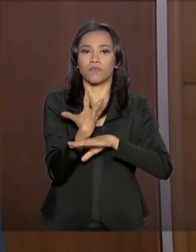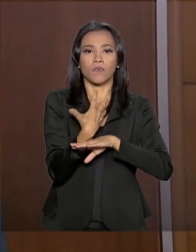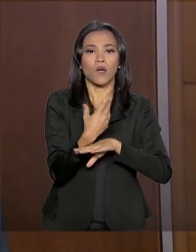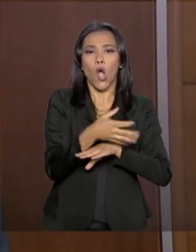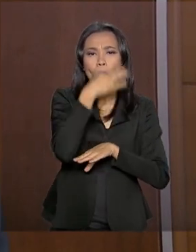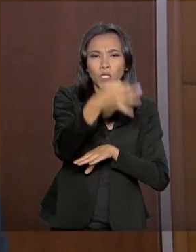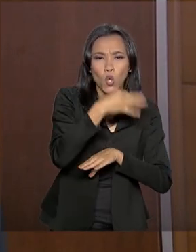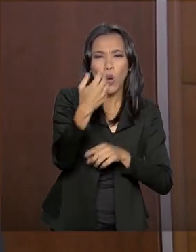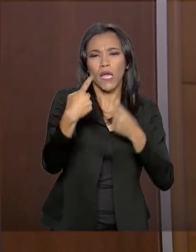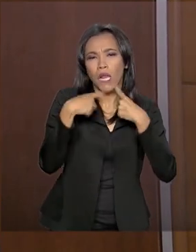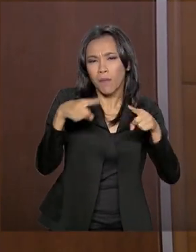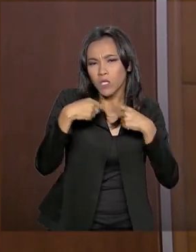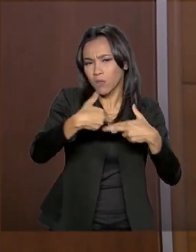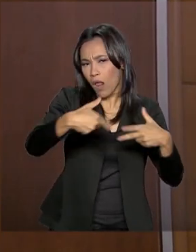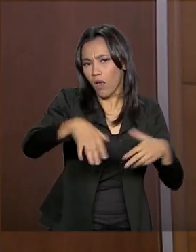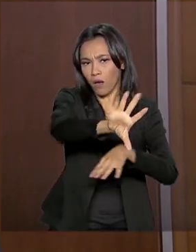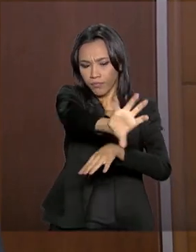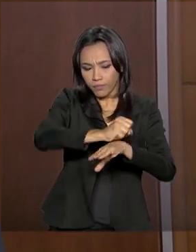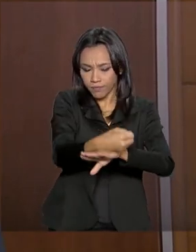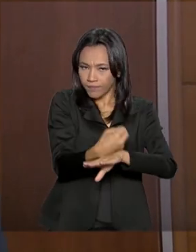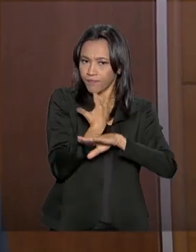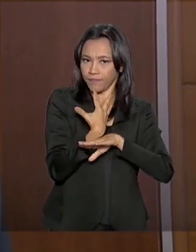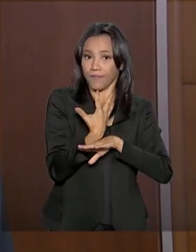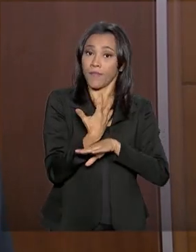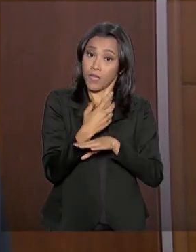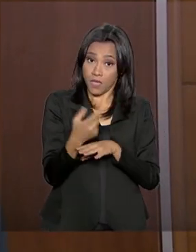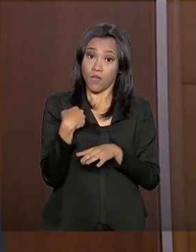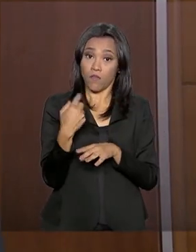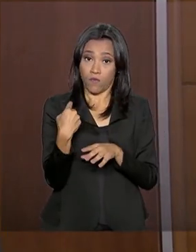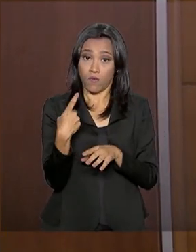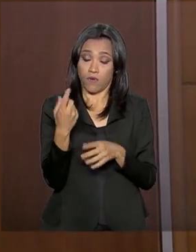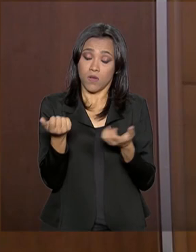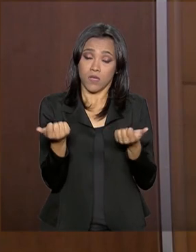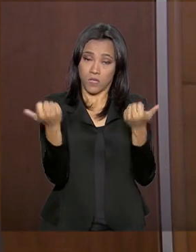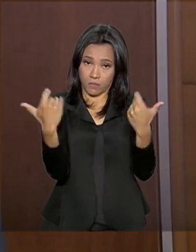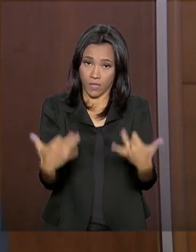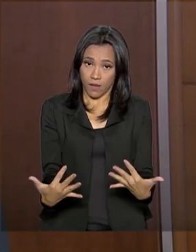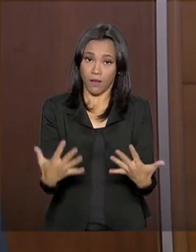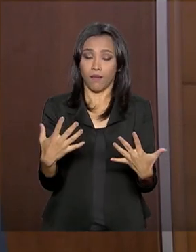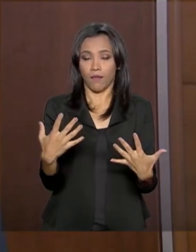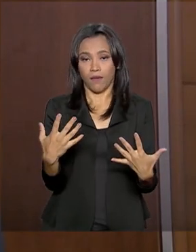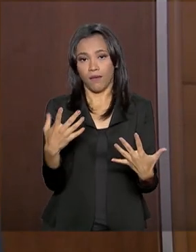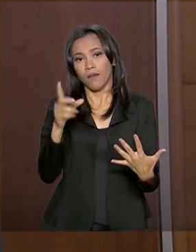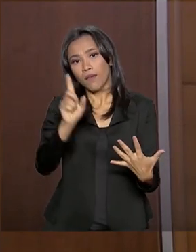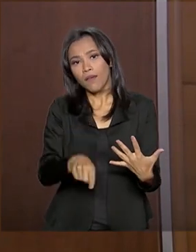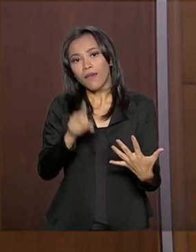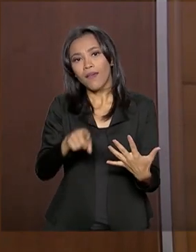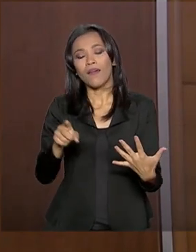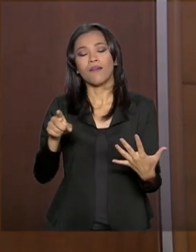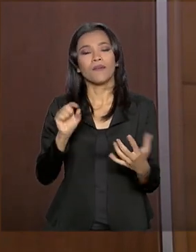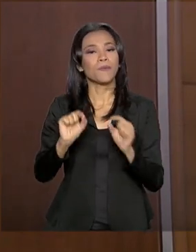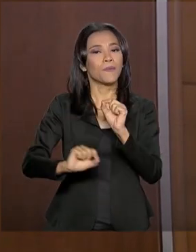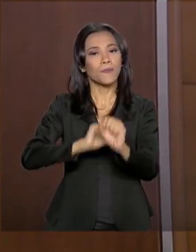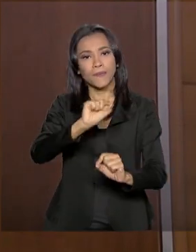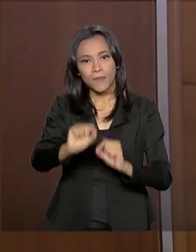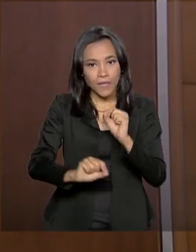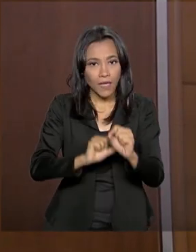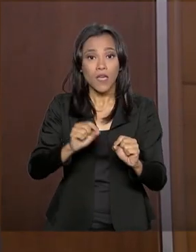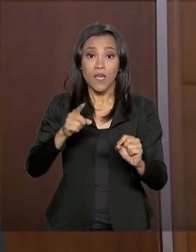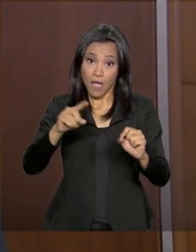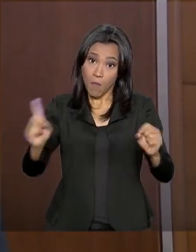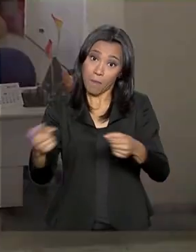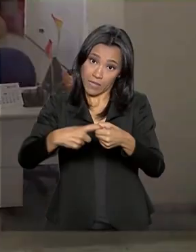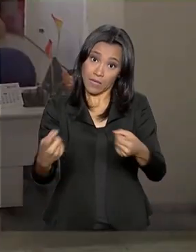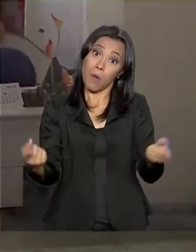áreas elas se explicadas em detalhes o eu pretendo fazer dão conta da do sucesso que nós estamos fazendo com essa